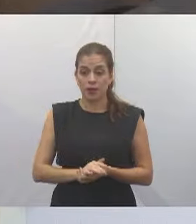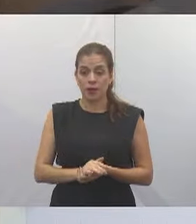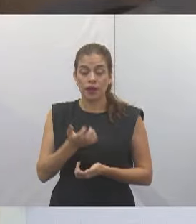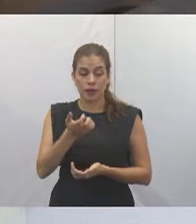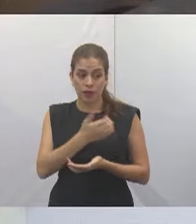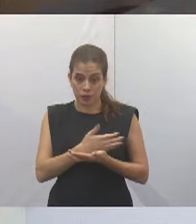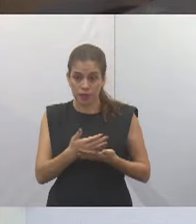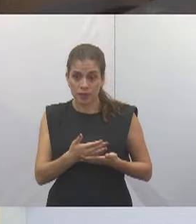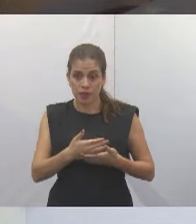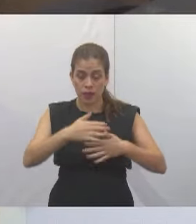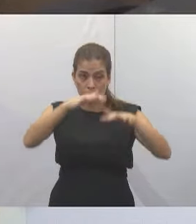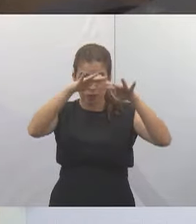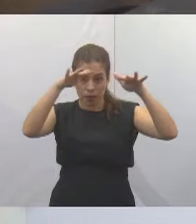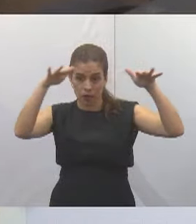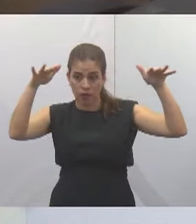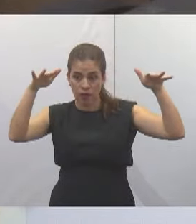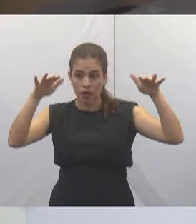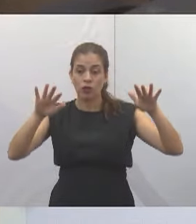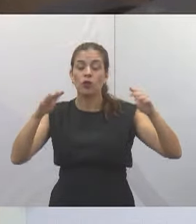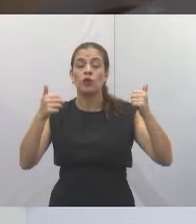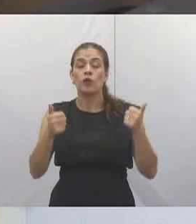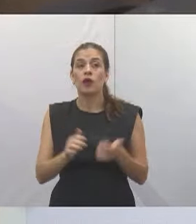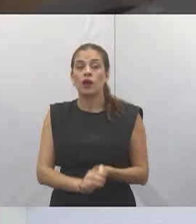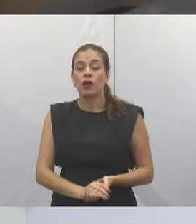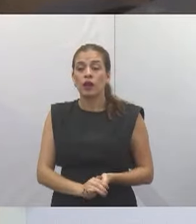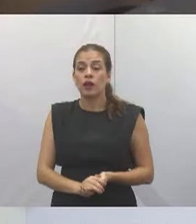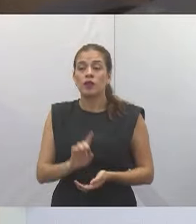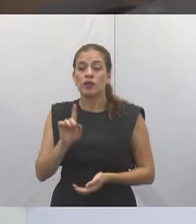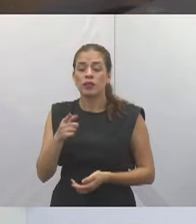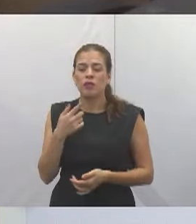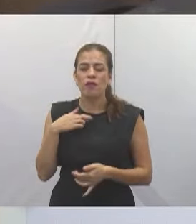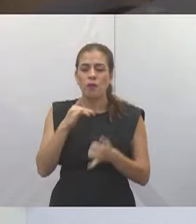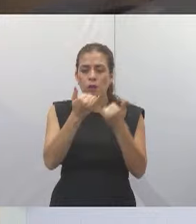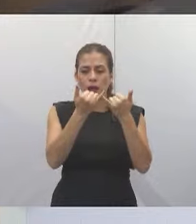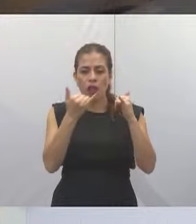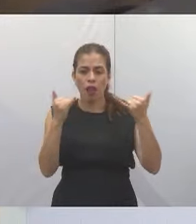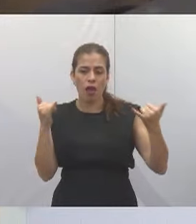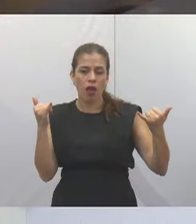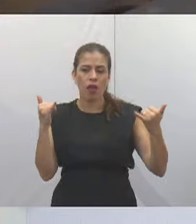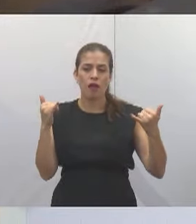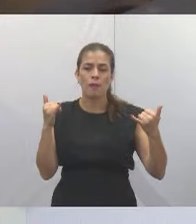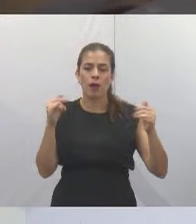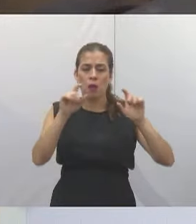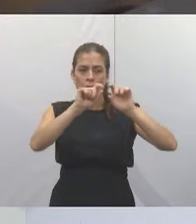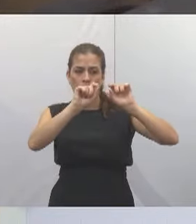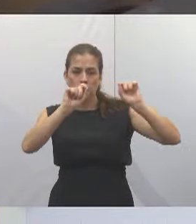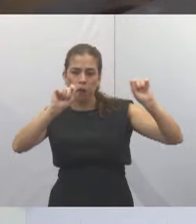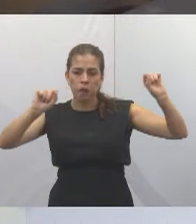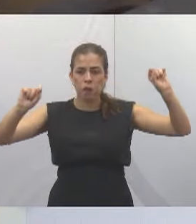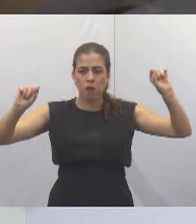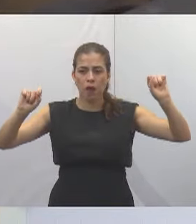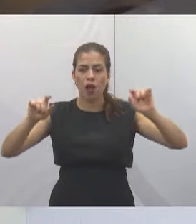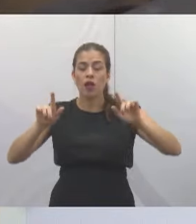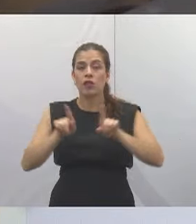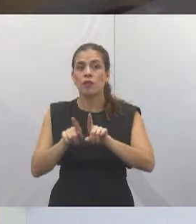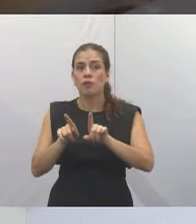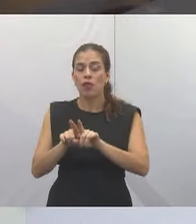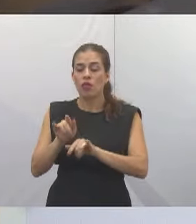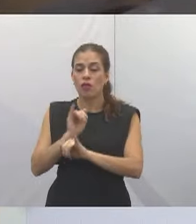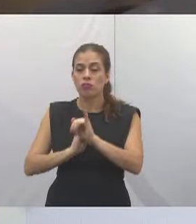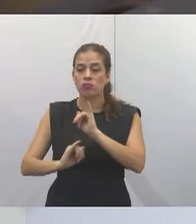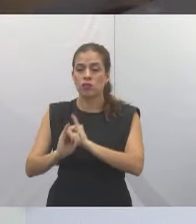começar a agir ali pelo telhado e também ver parte elétrica, parte do cabeamento da informática, que a